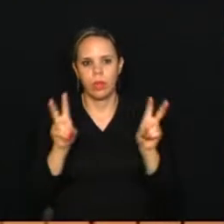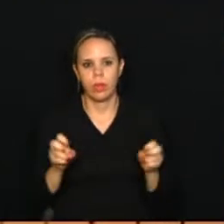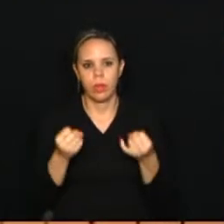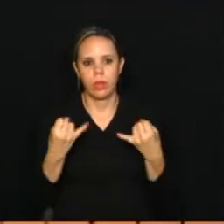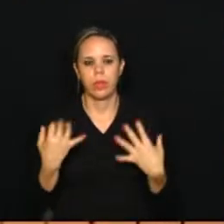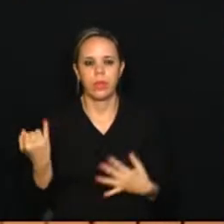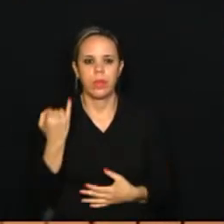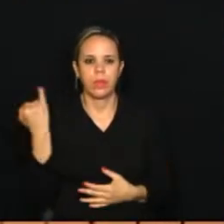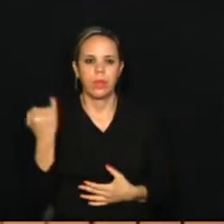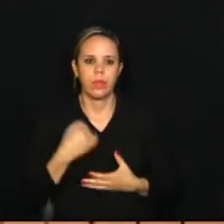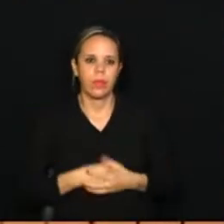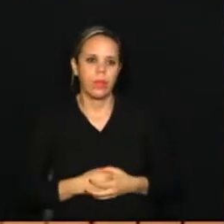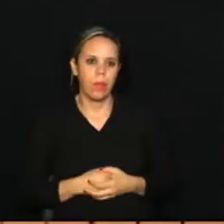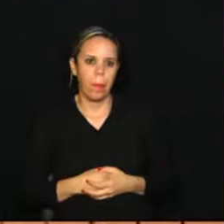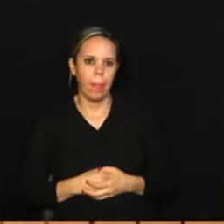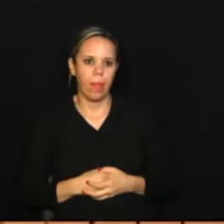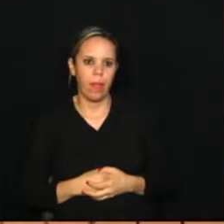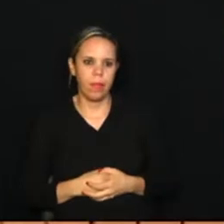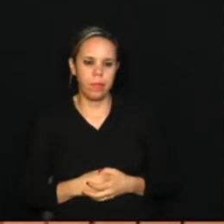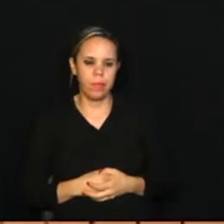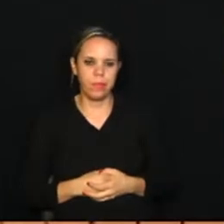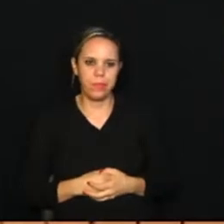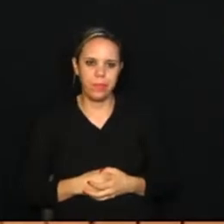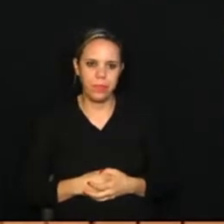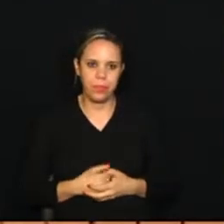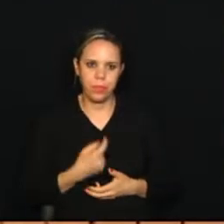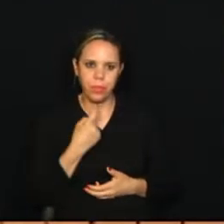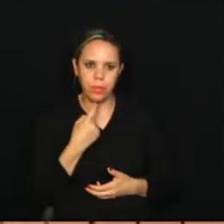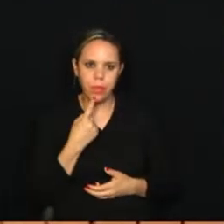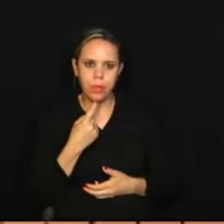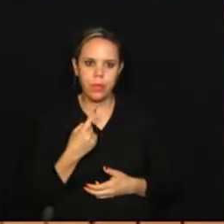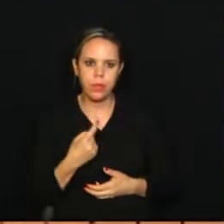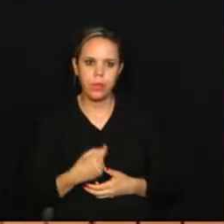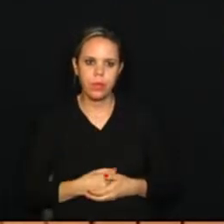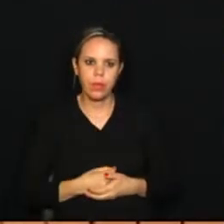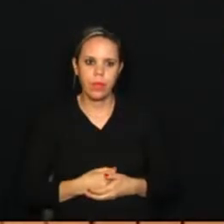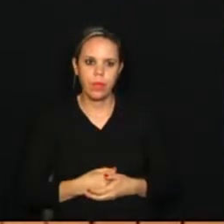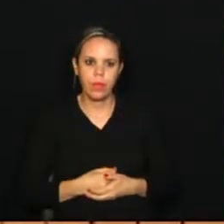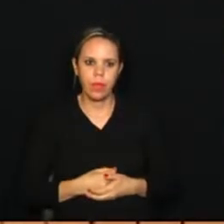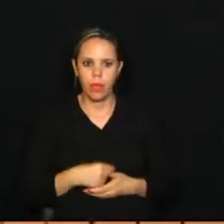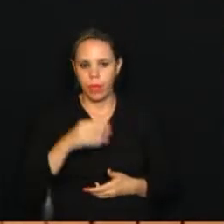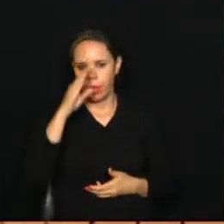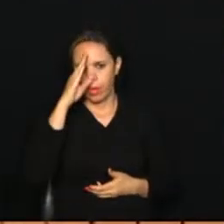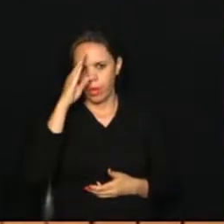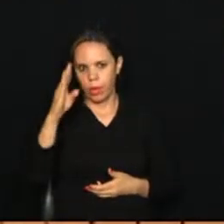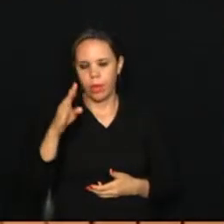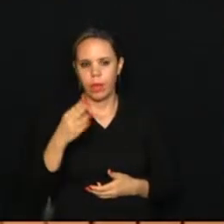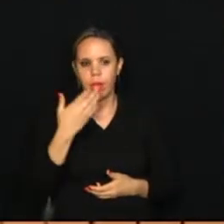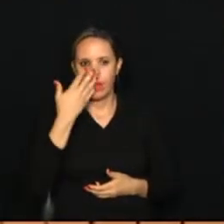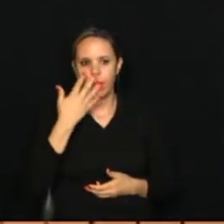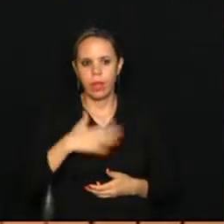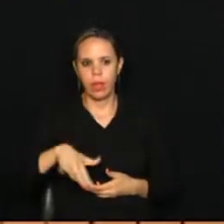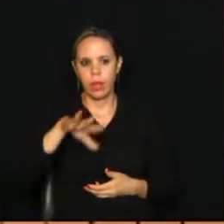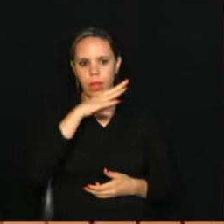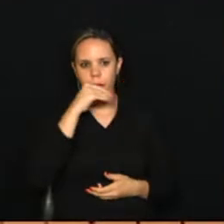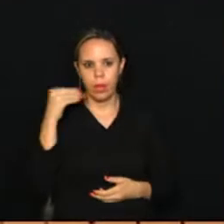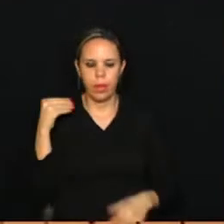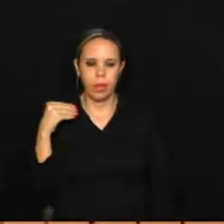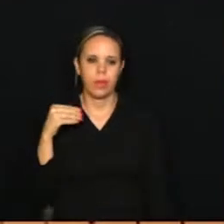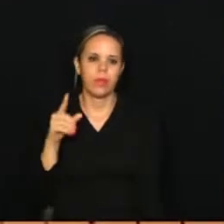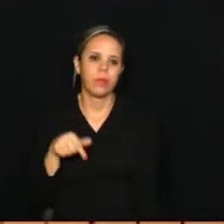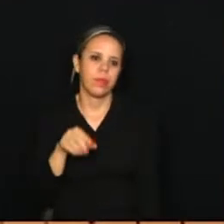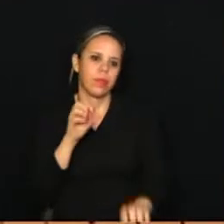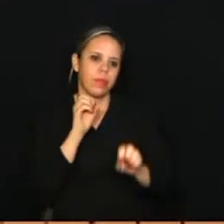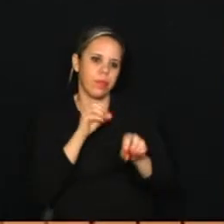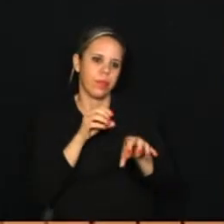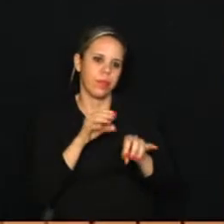extrema importância, né, para Campinas e principalmente para nossas crianças e adolescentes, que é